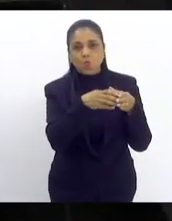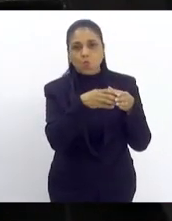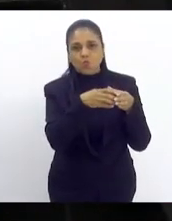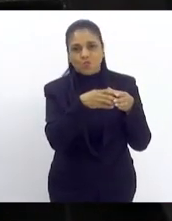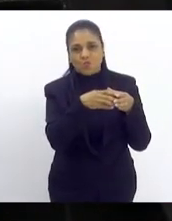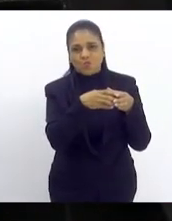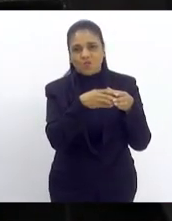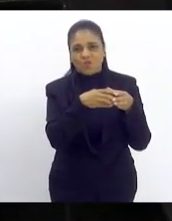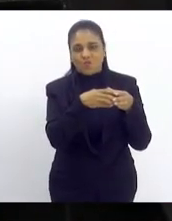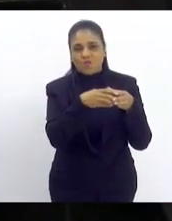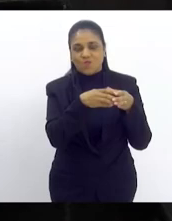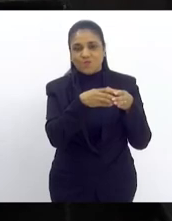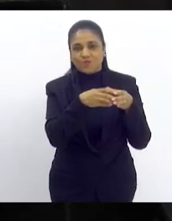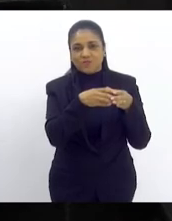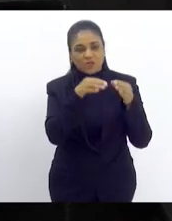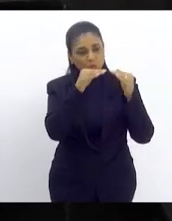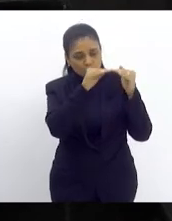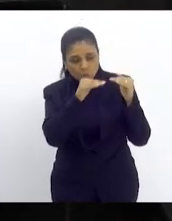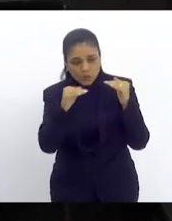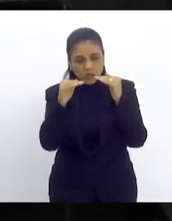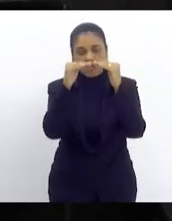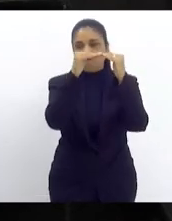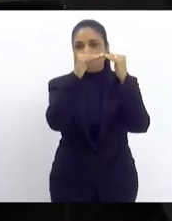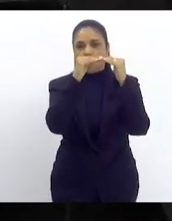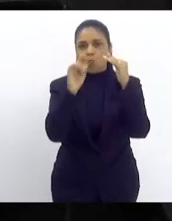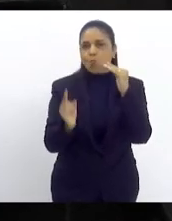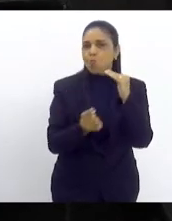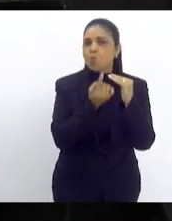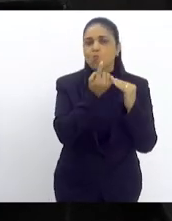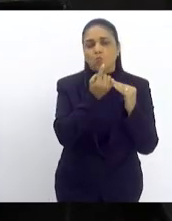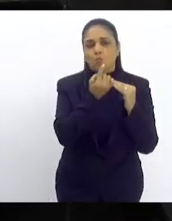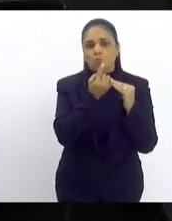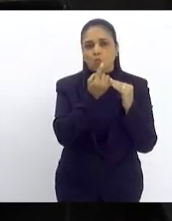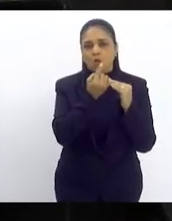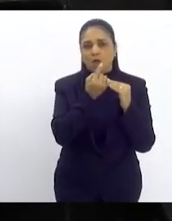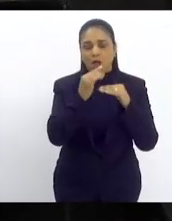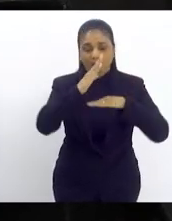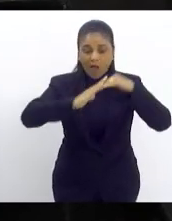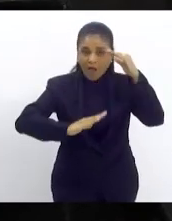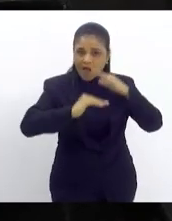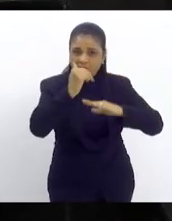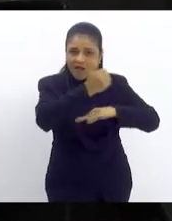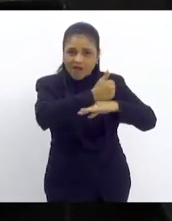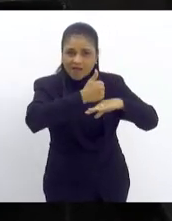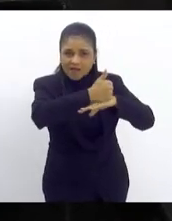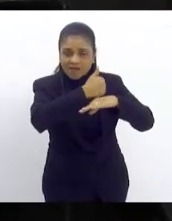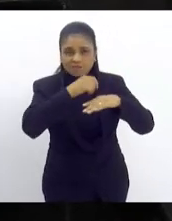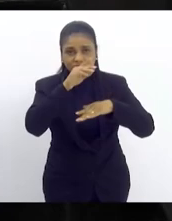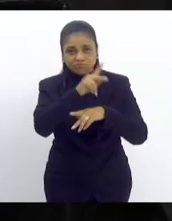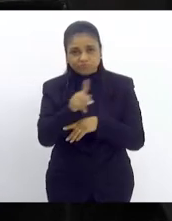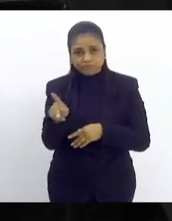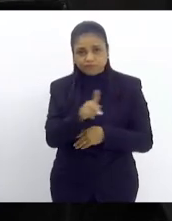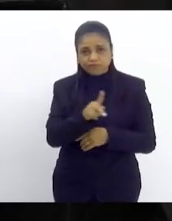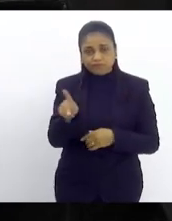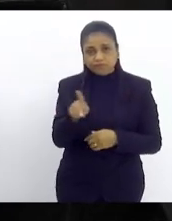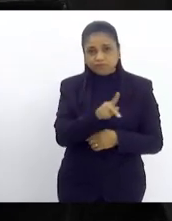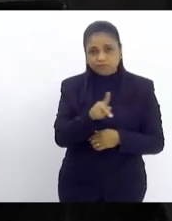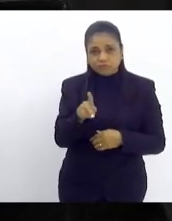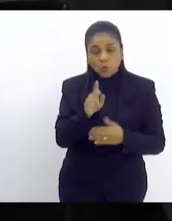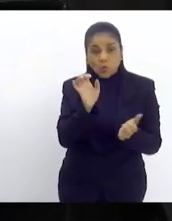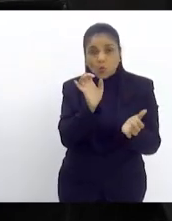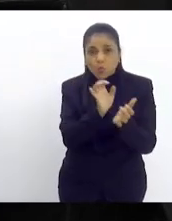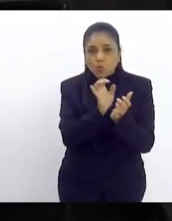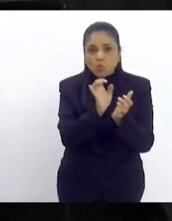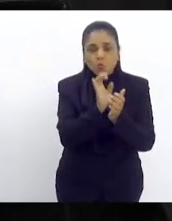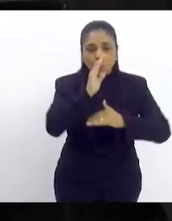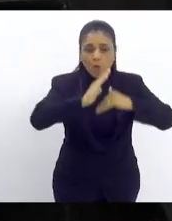determinados níveis ora a categoria do magistério o grupo de